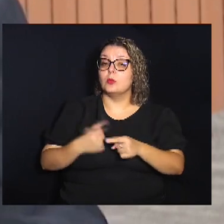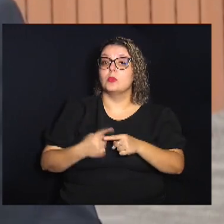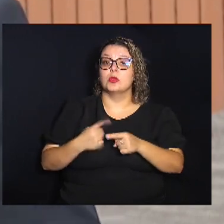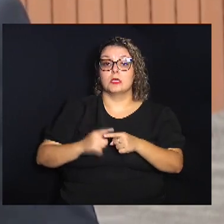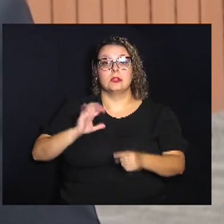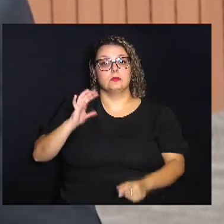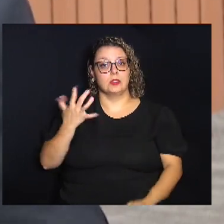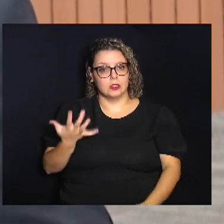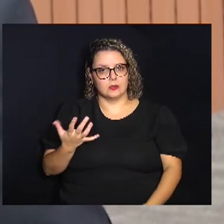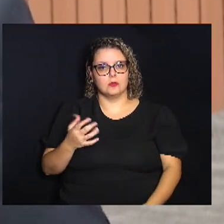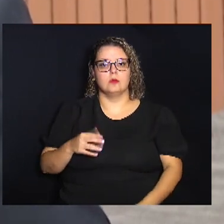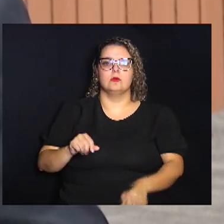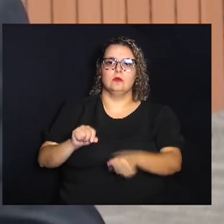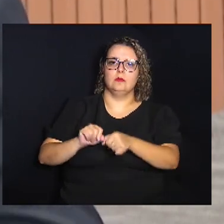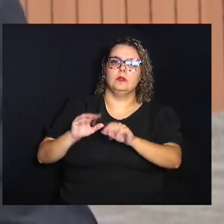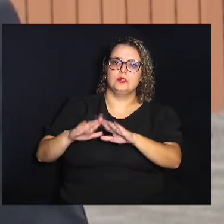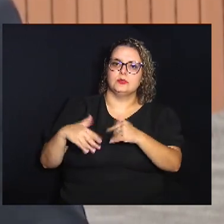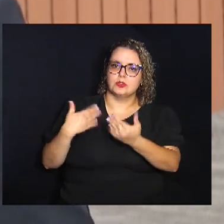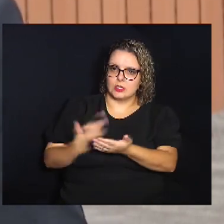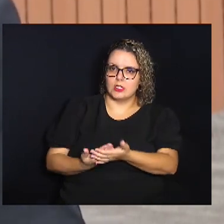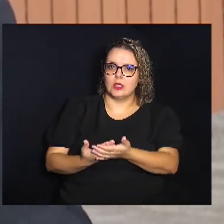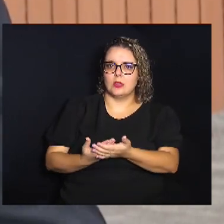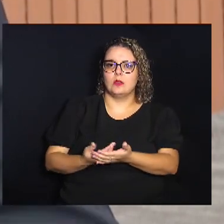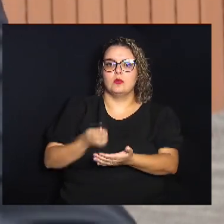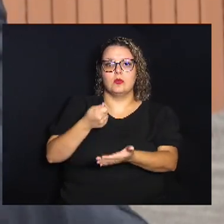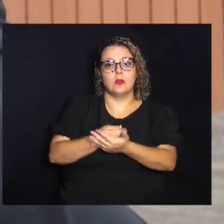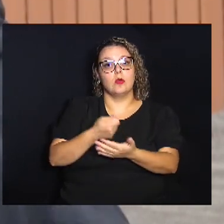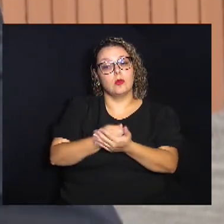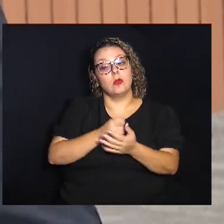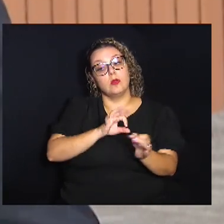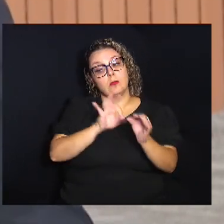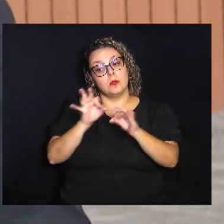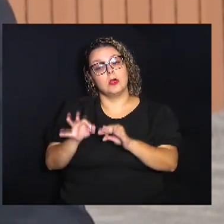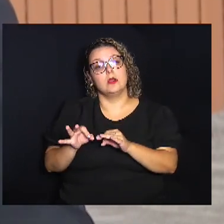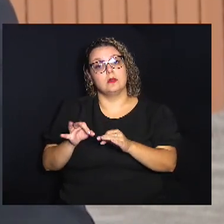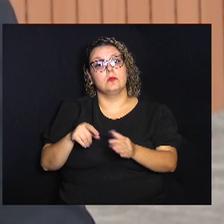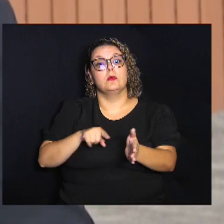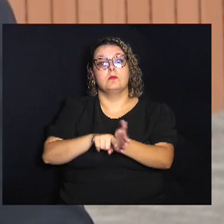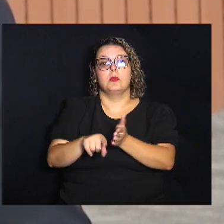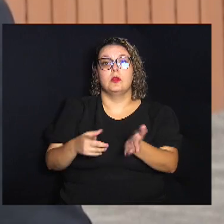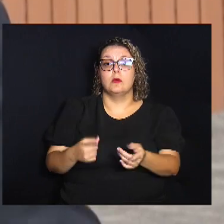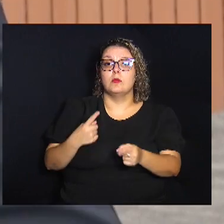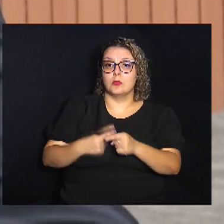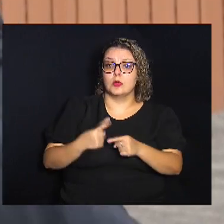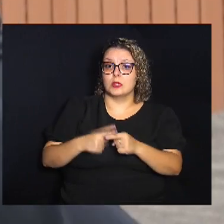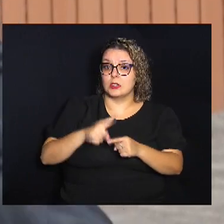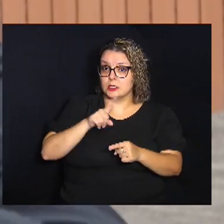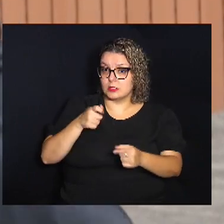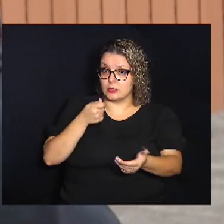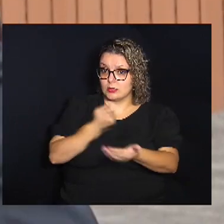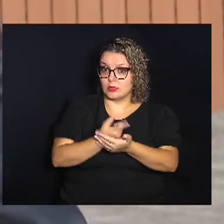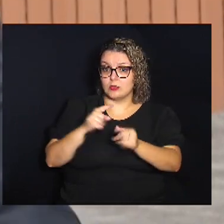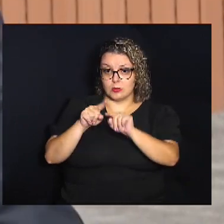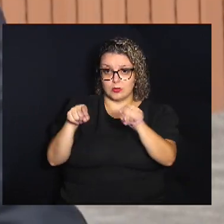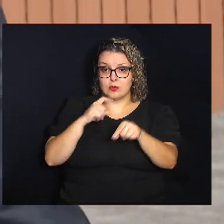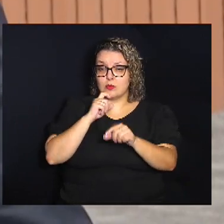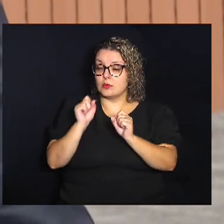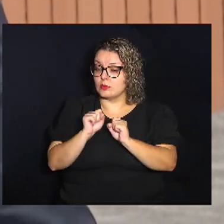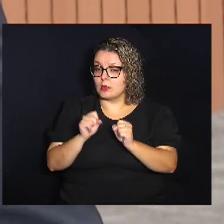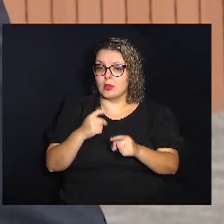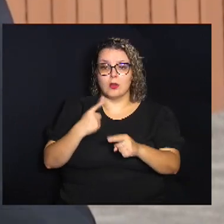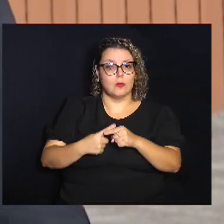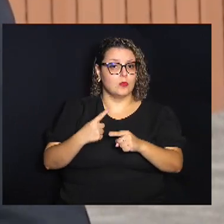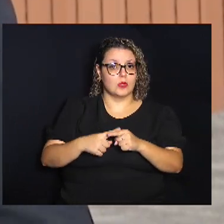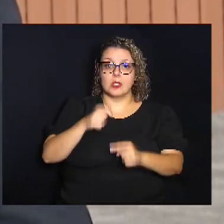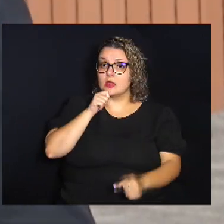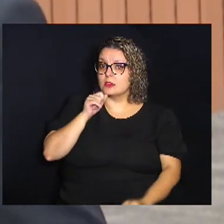requerimento, estou aguardando, vou acompanhar e vou cobrar. Eu quero saber o porquê não foram comprados os outros ar-condicionados, o porquê não foram instalados